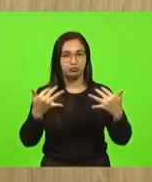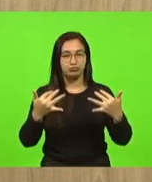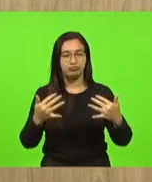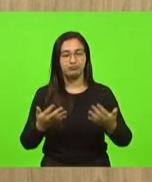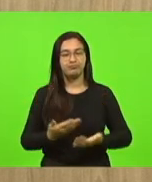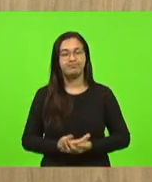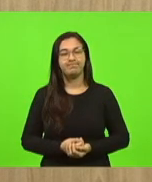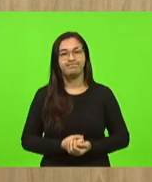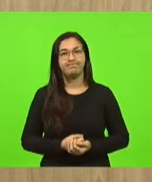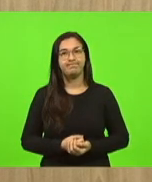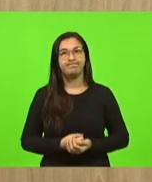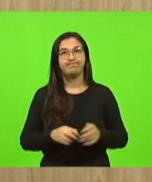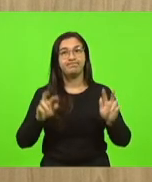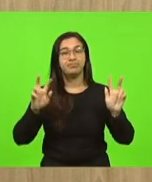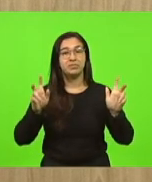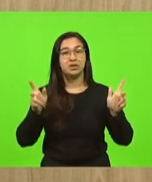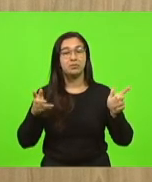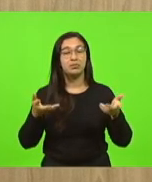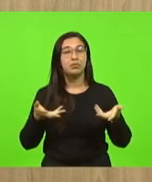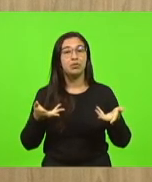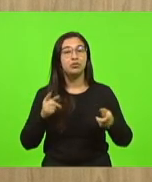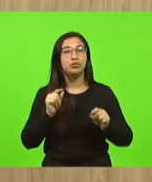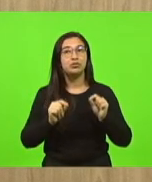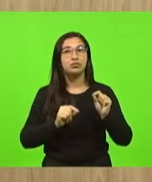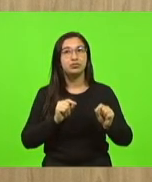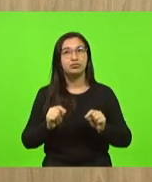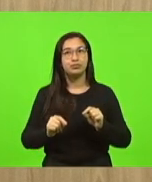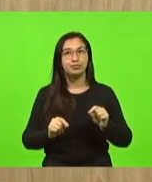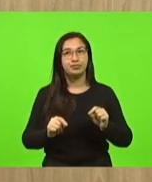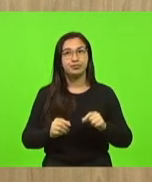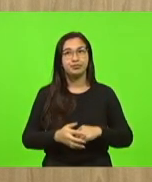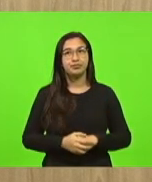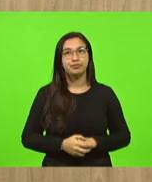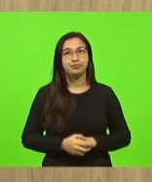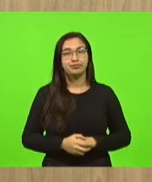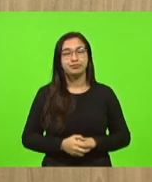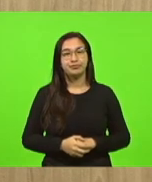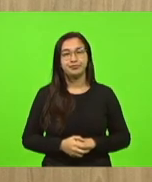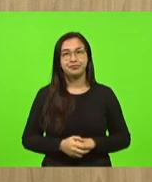A pauta hoje é uma pauta bastante